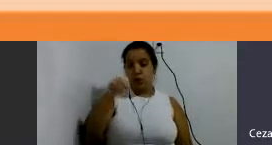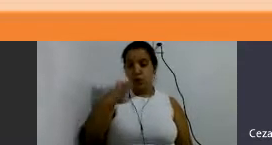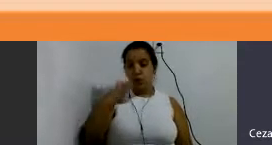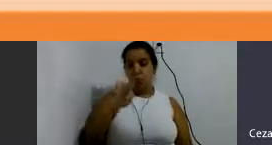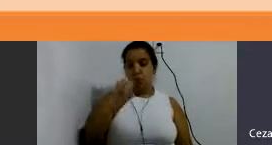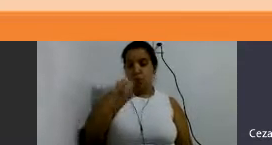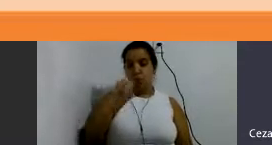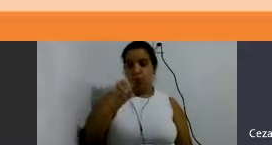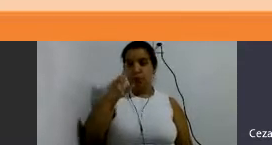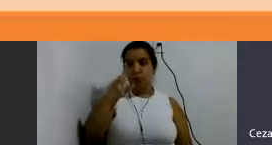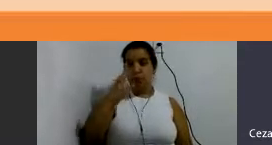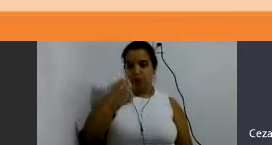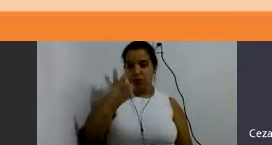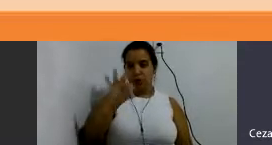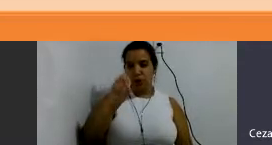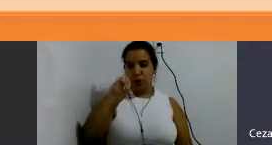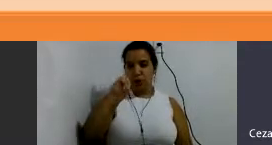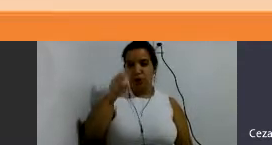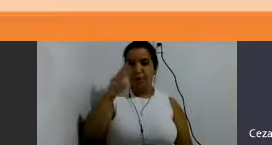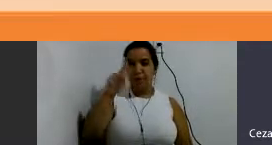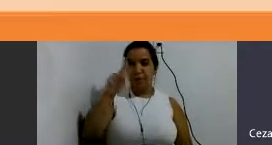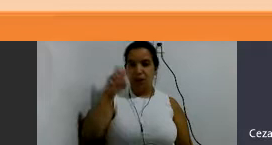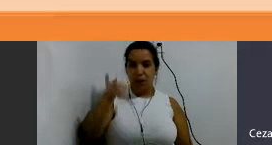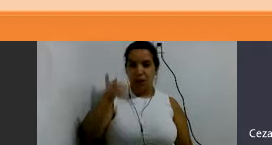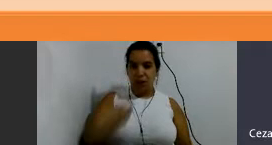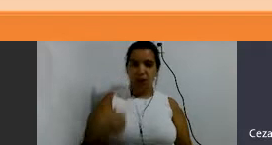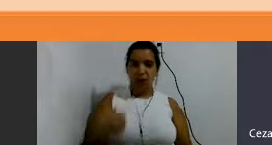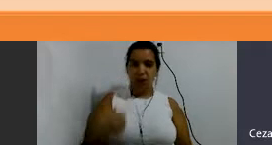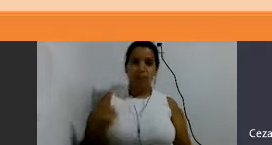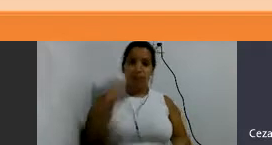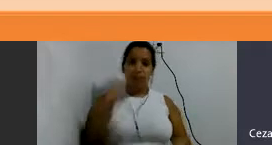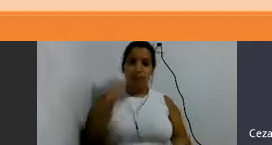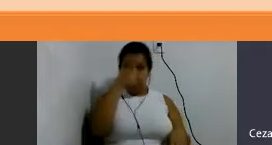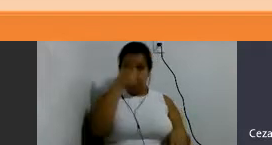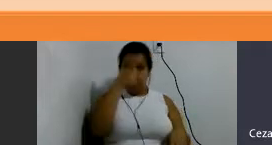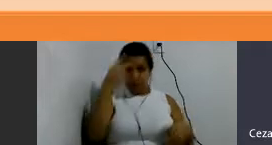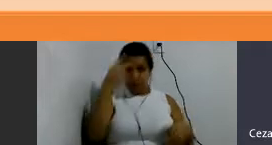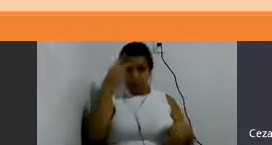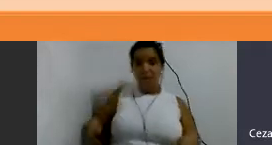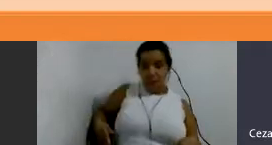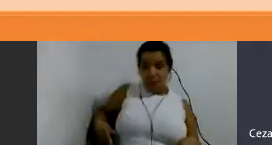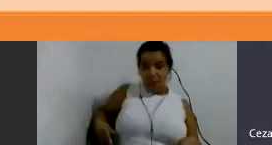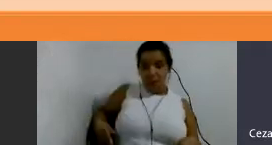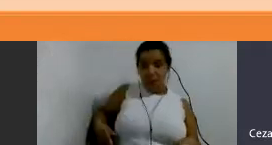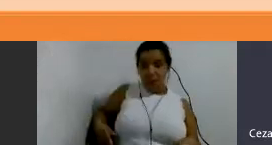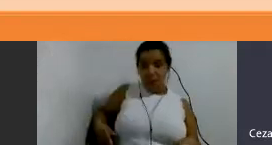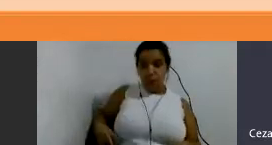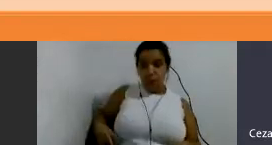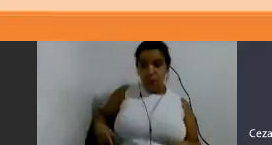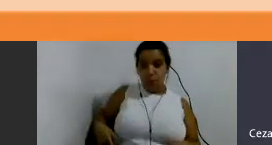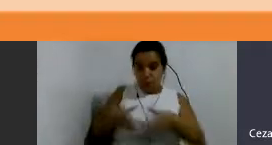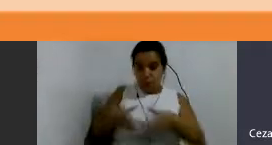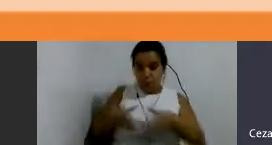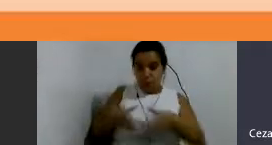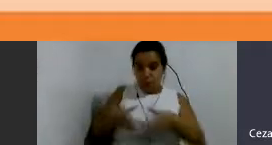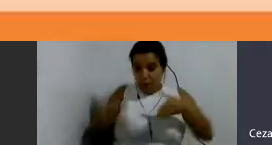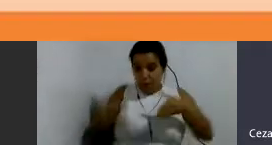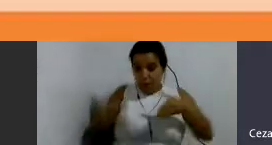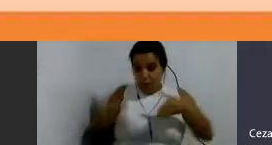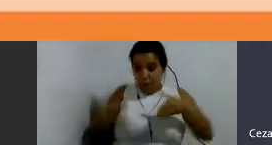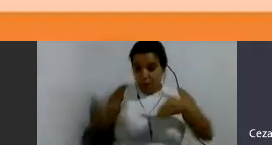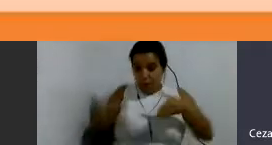uma hepatoesplenomegalia, ou seja, é um paciente que tem o fígado e o baço aumentado. Ele vai